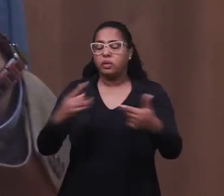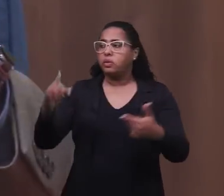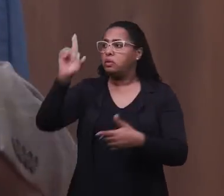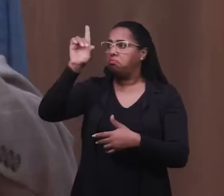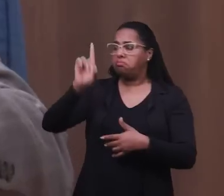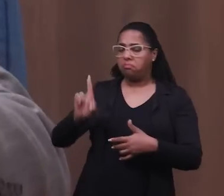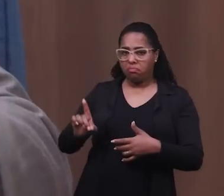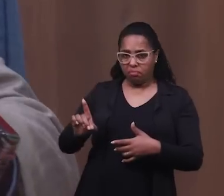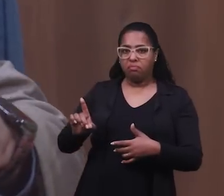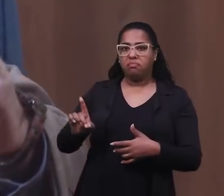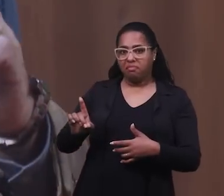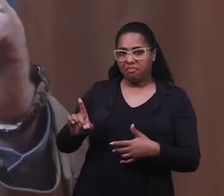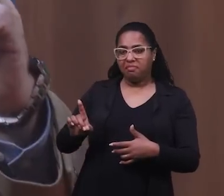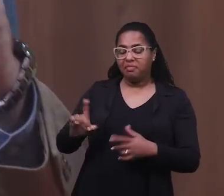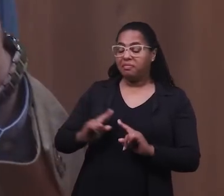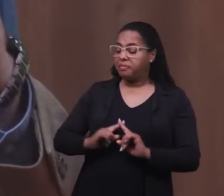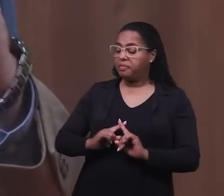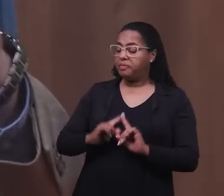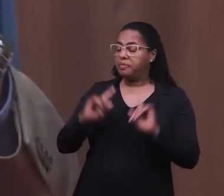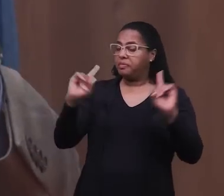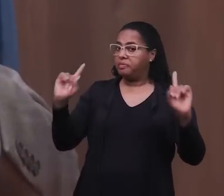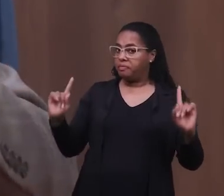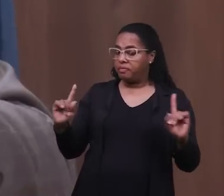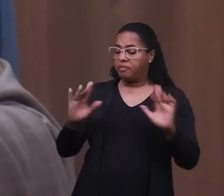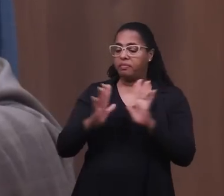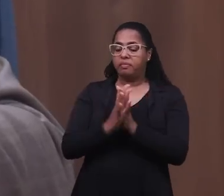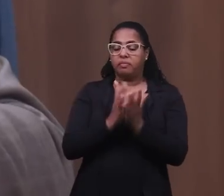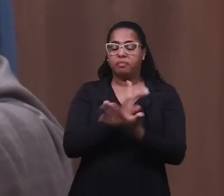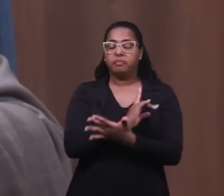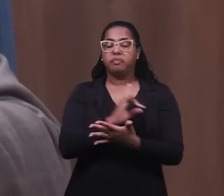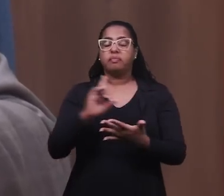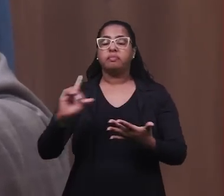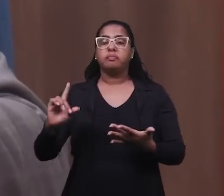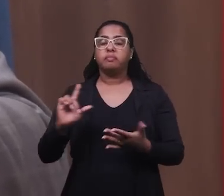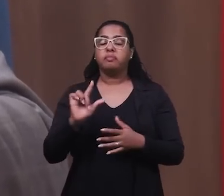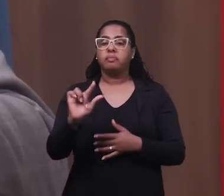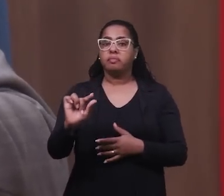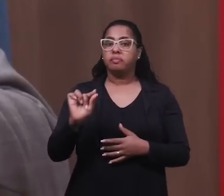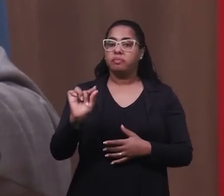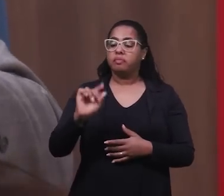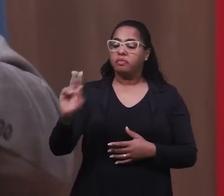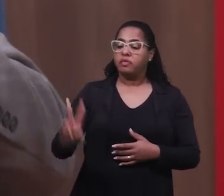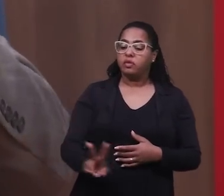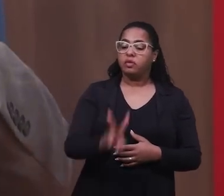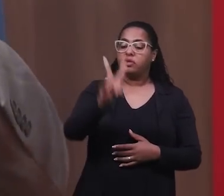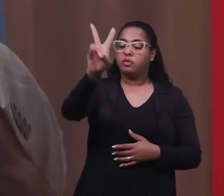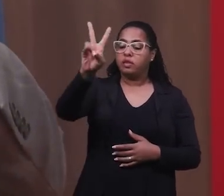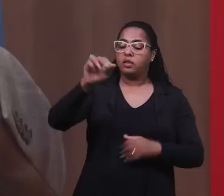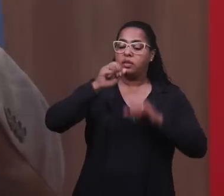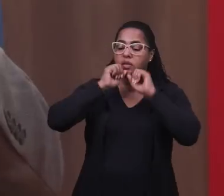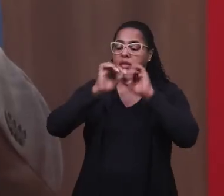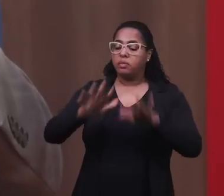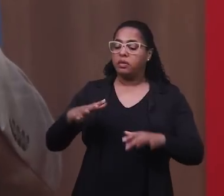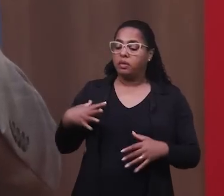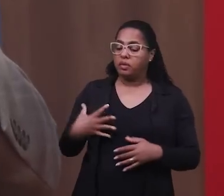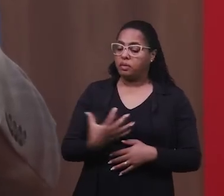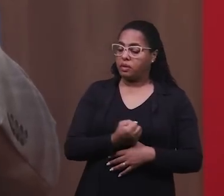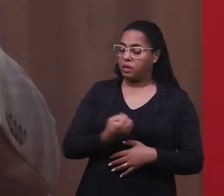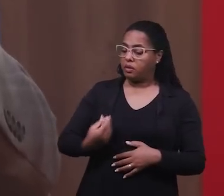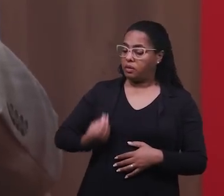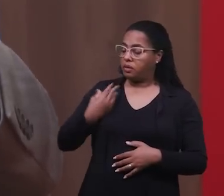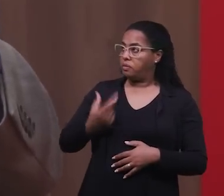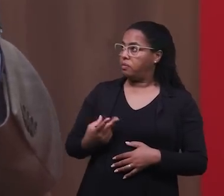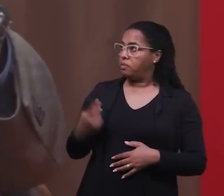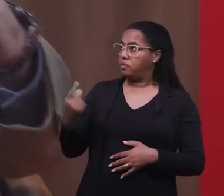coisas, você tem os seus direitos, né? Mas a Bíblia diz que os valores da salvação, a